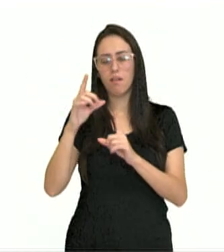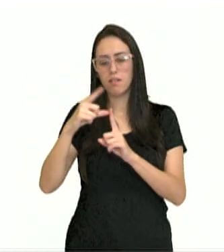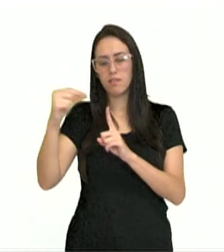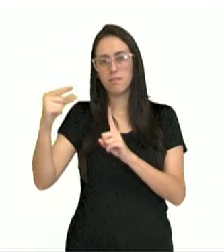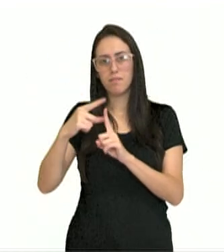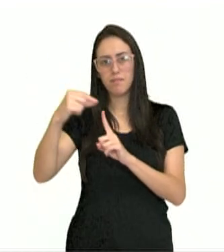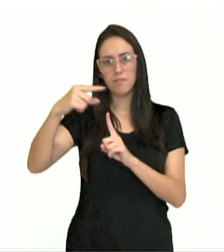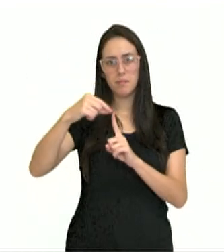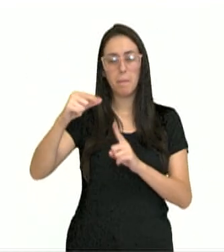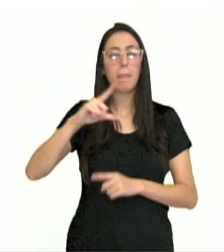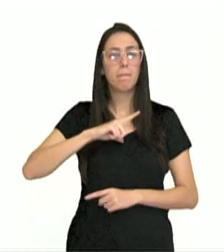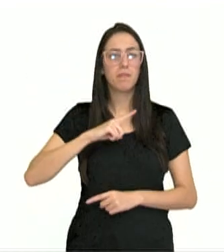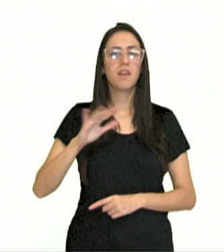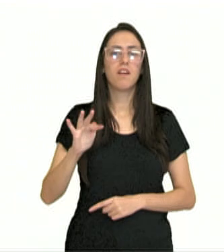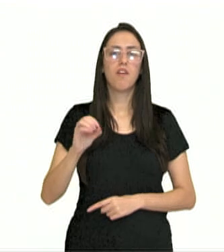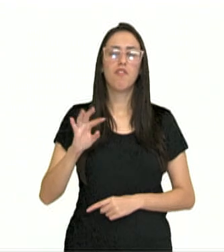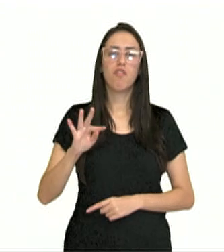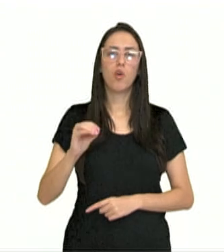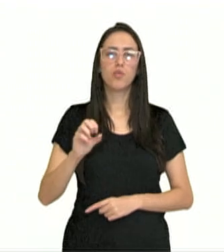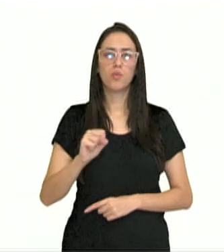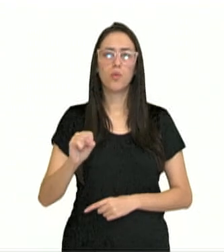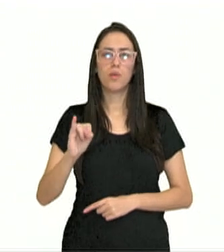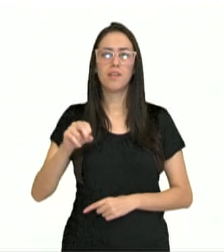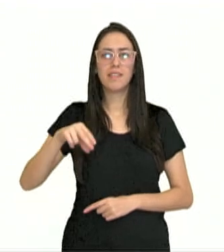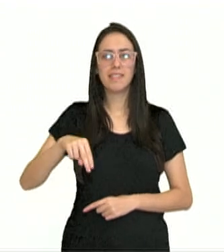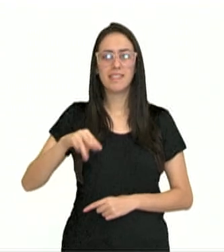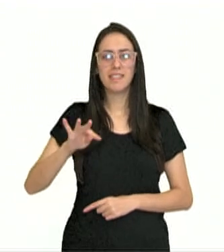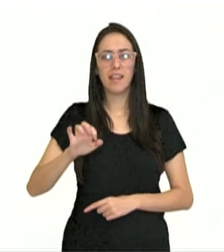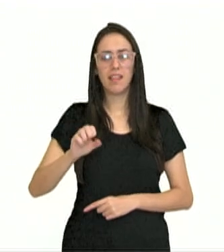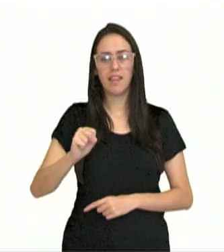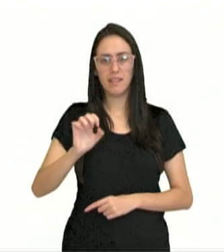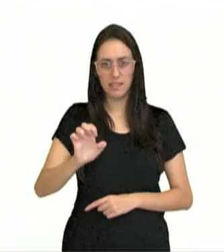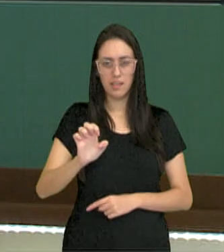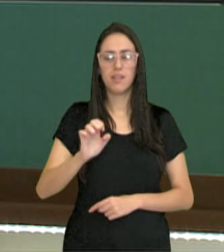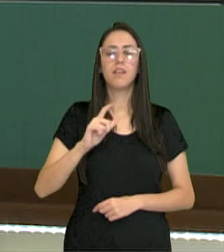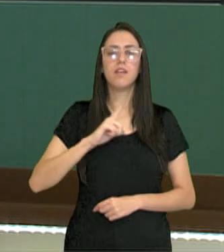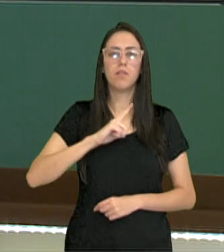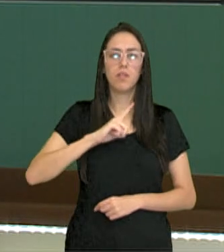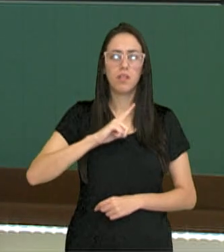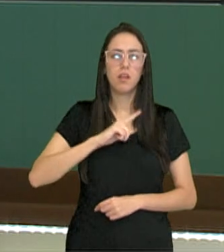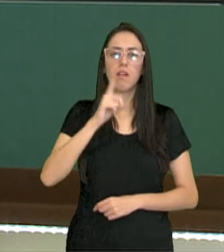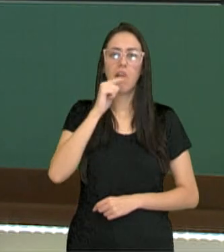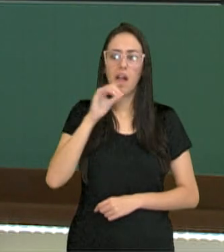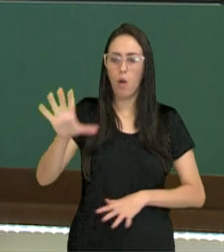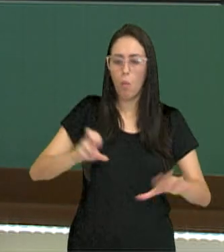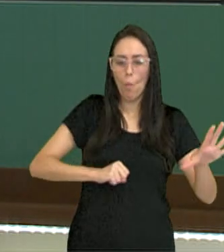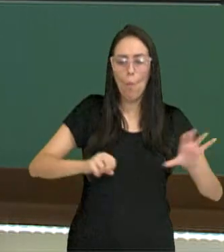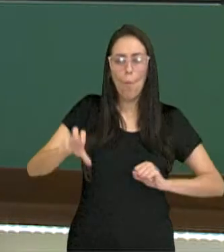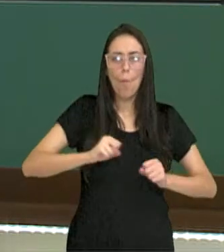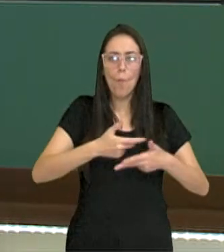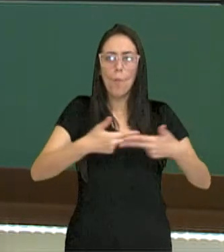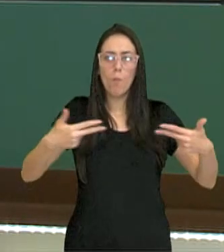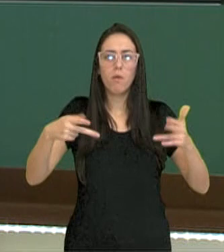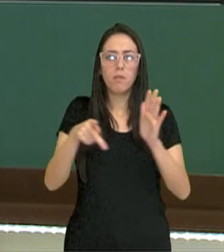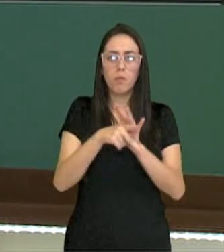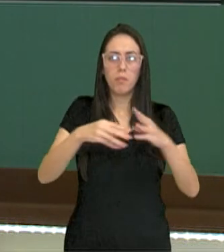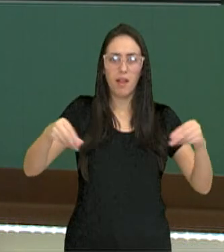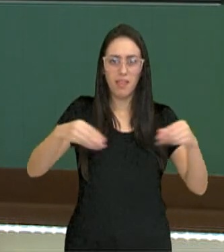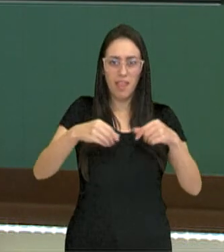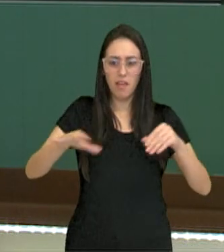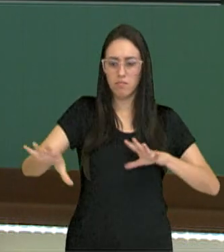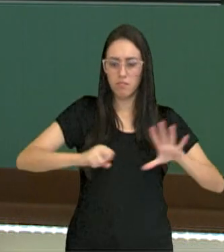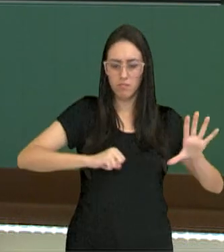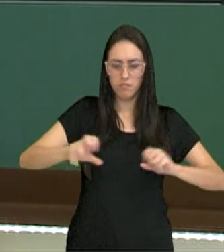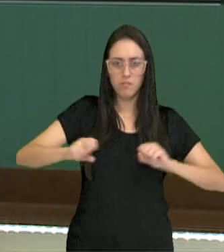de fotossíntese. Esse material bruto, a água, os sais minerais, essa matéria inorgânica